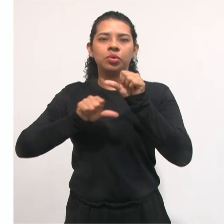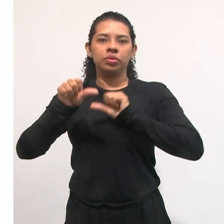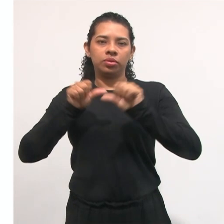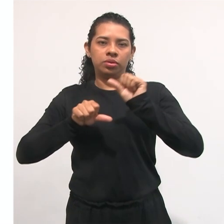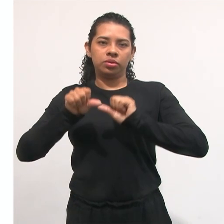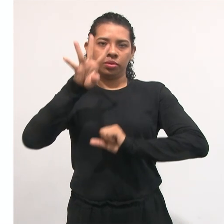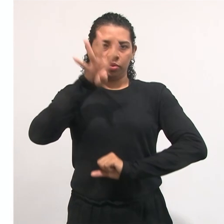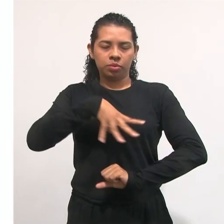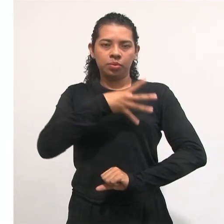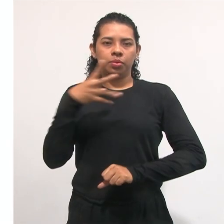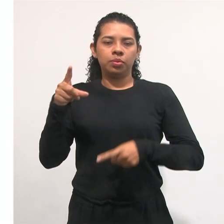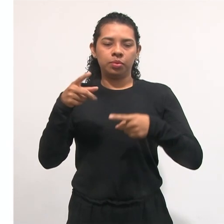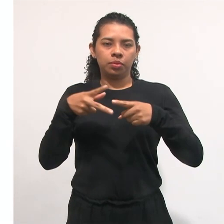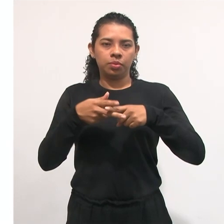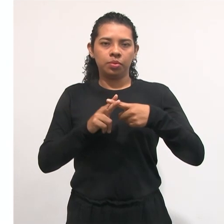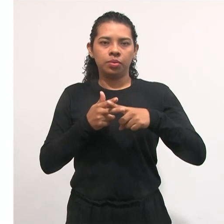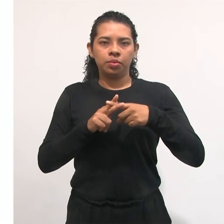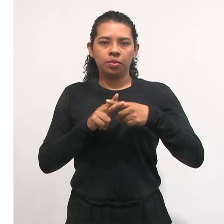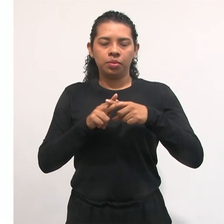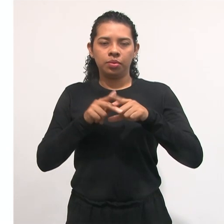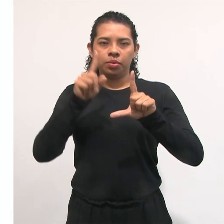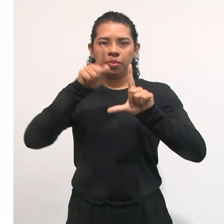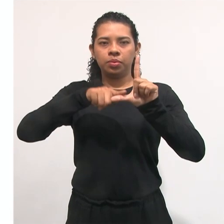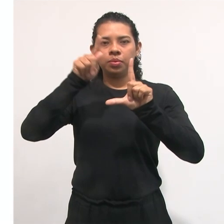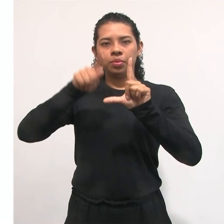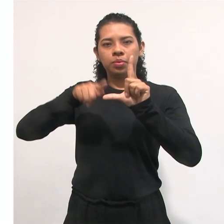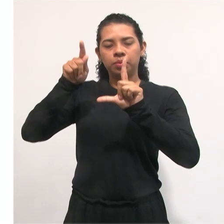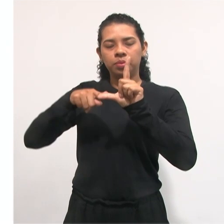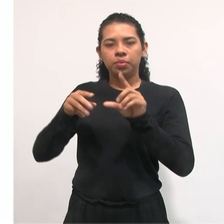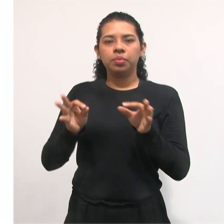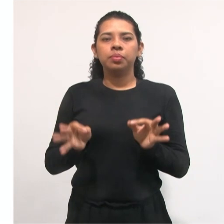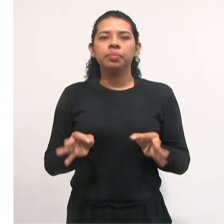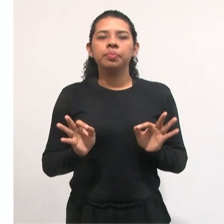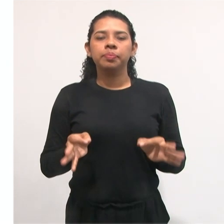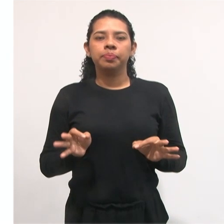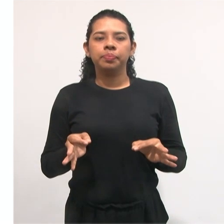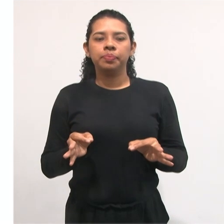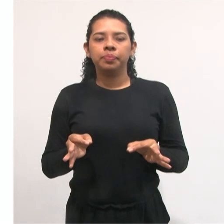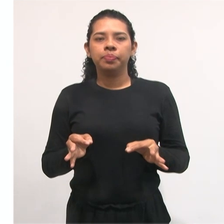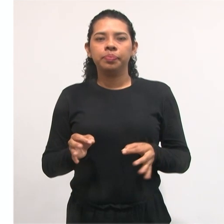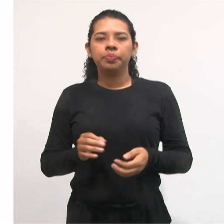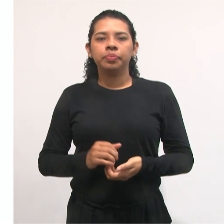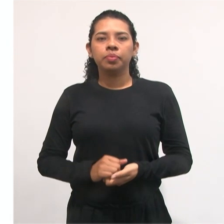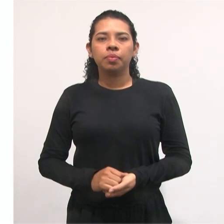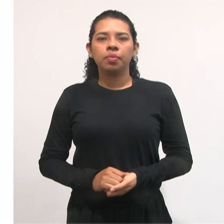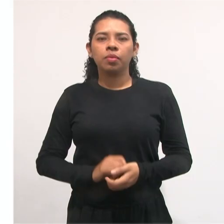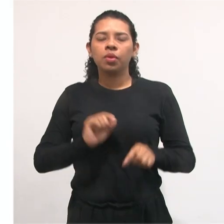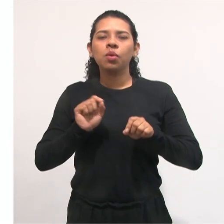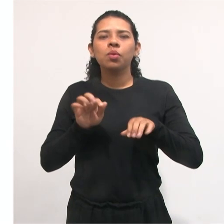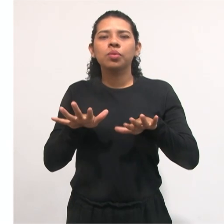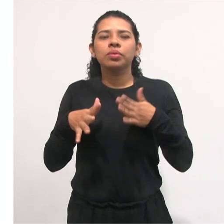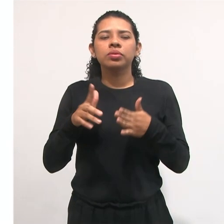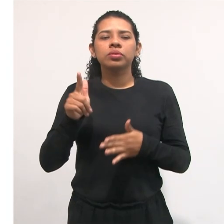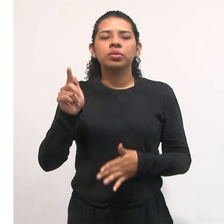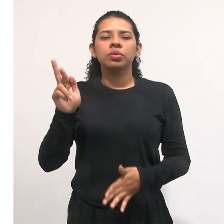sofreu a aplicação de alguma dessas ferramentas da estatística.